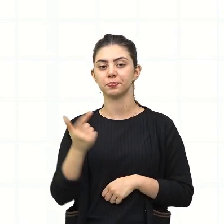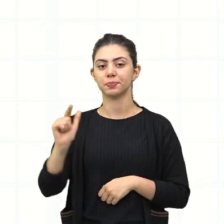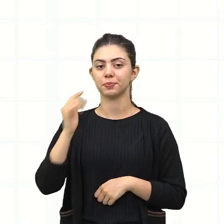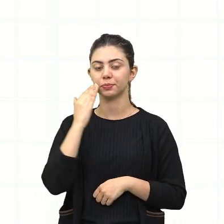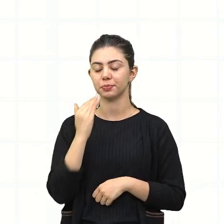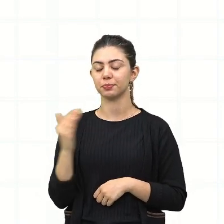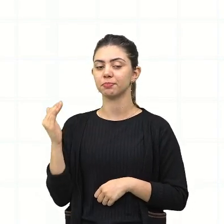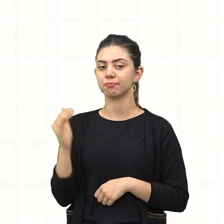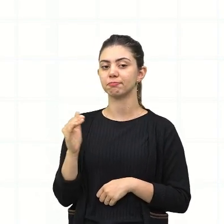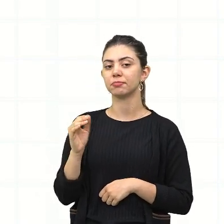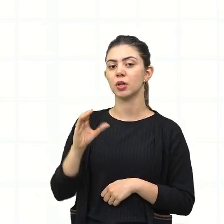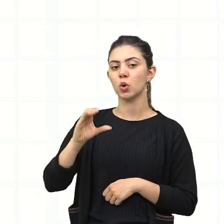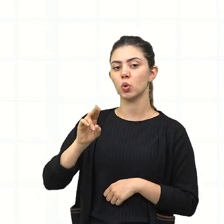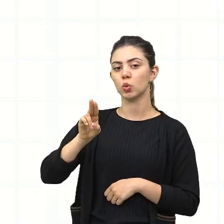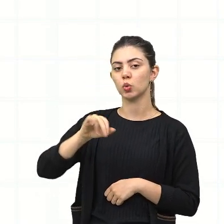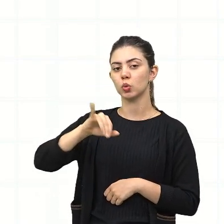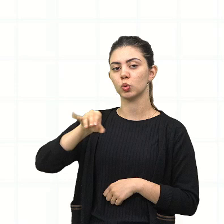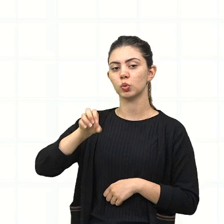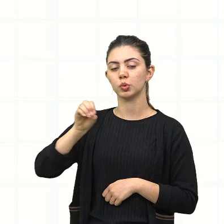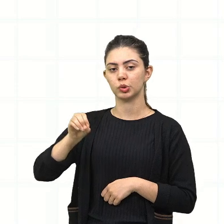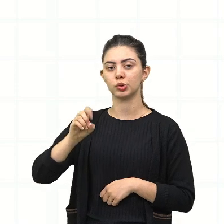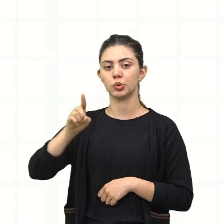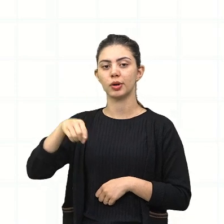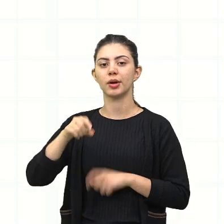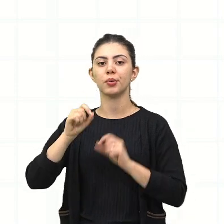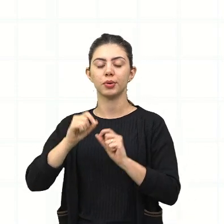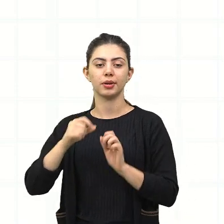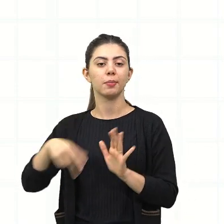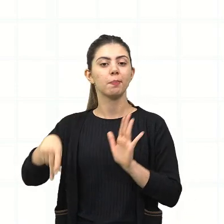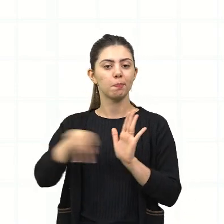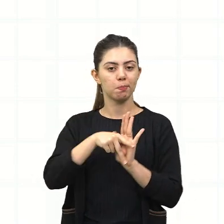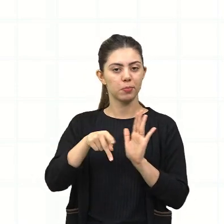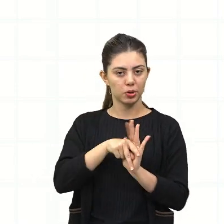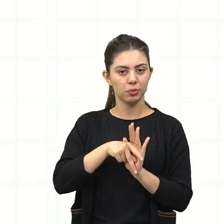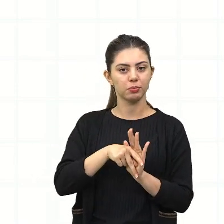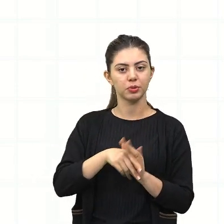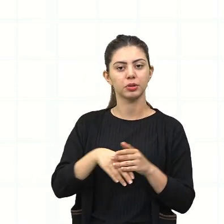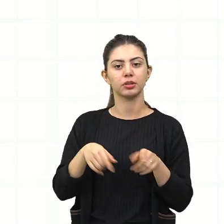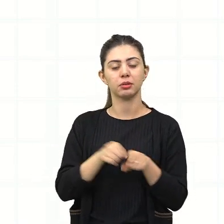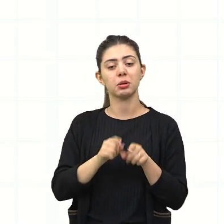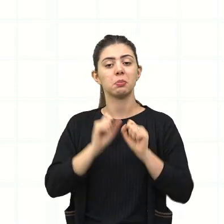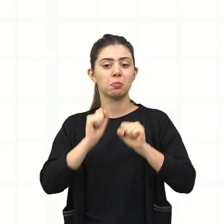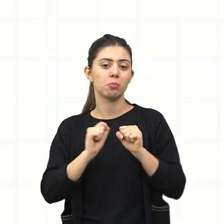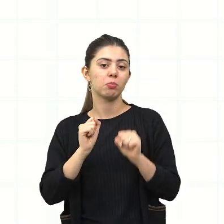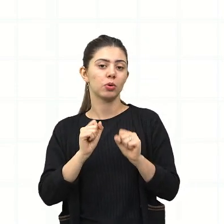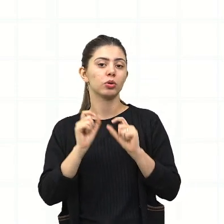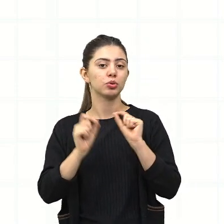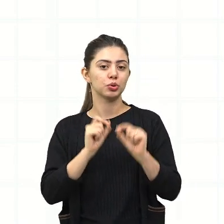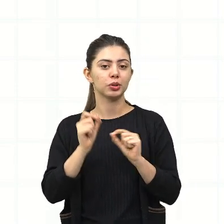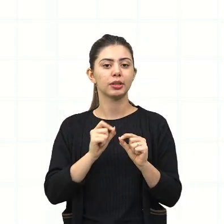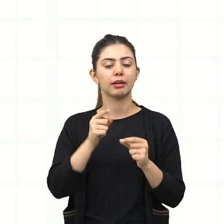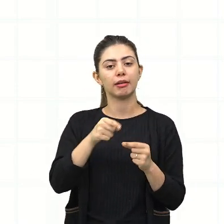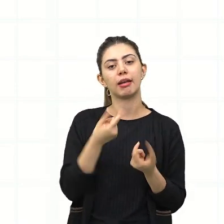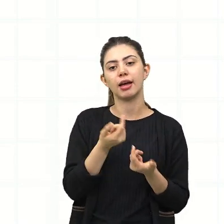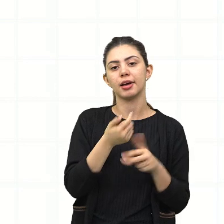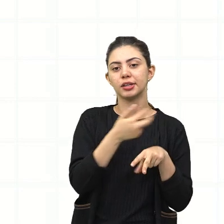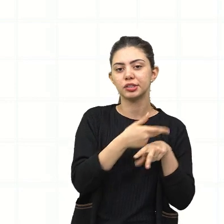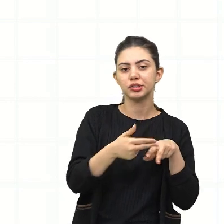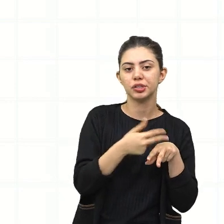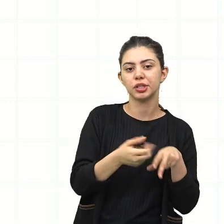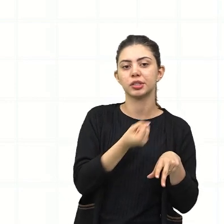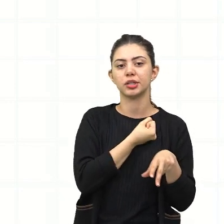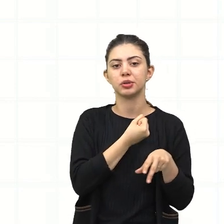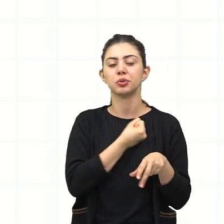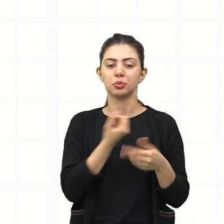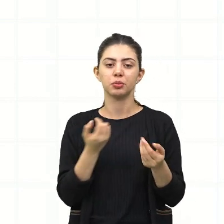Cujo indica posse e concorda em gênero e número com o substantivo ao qual se refere. Então, quando eu ouvir